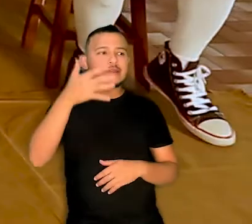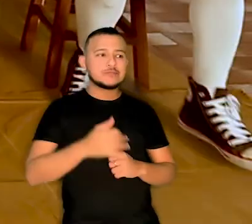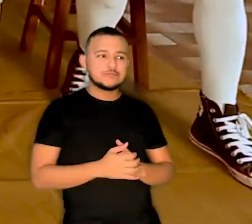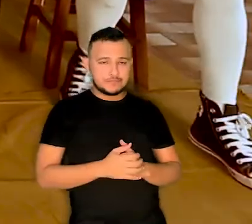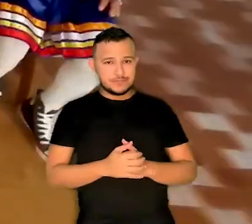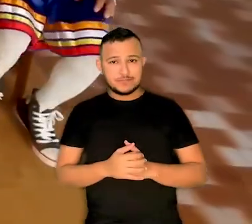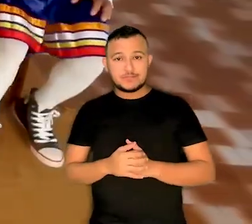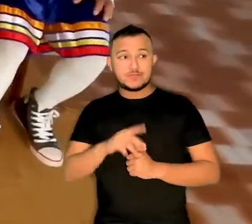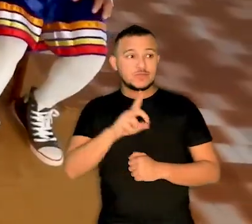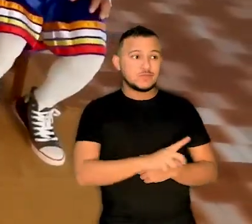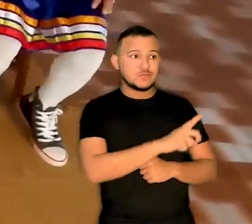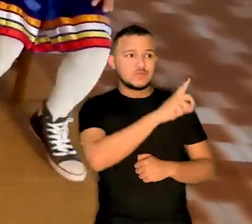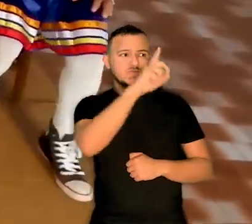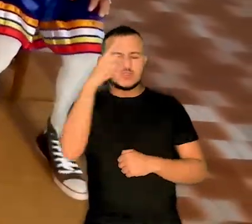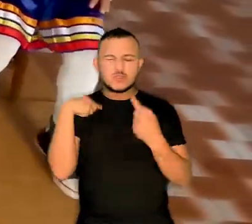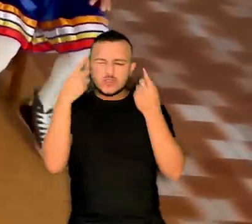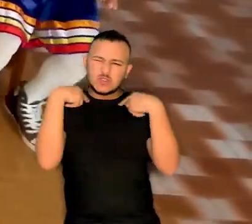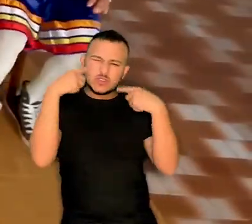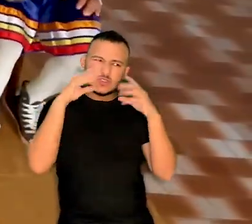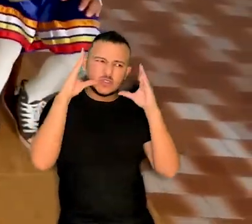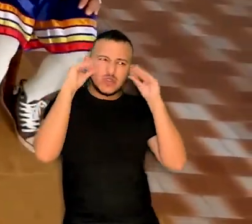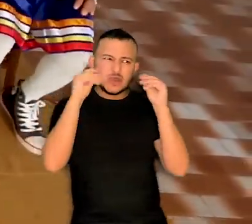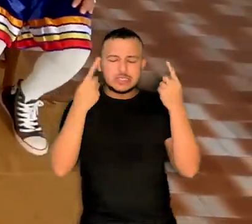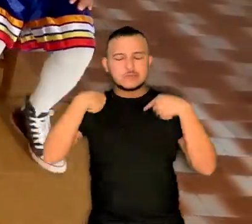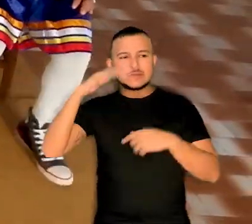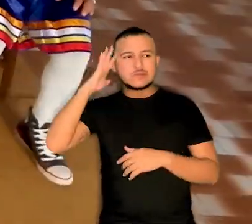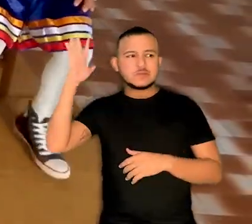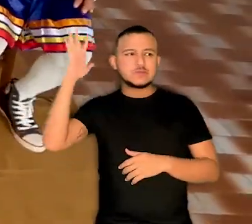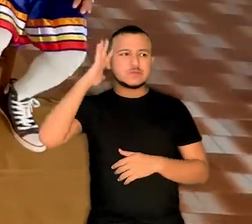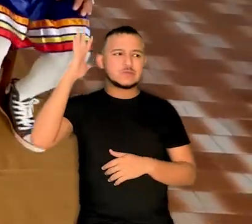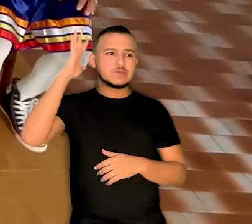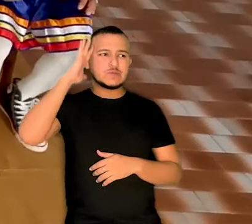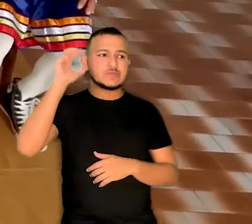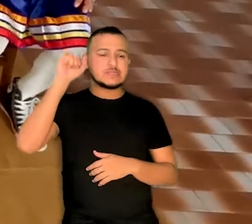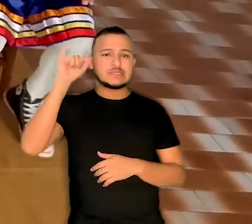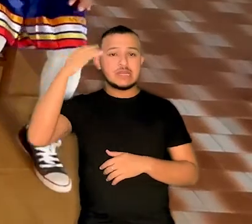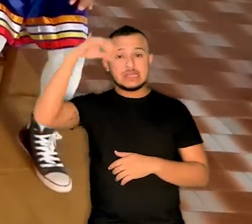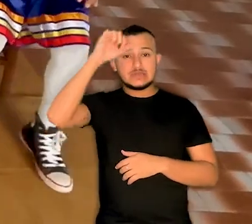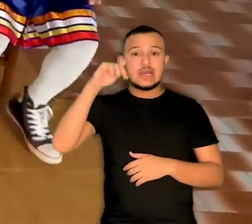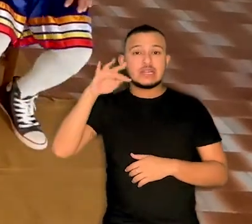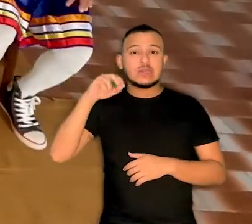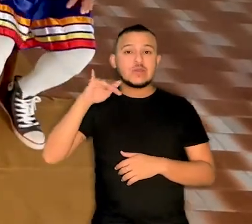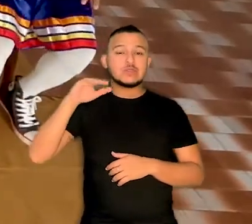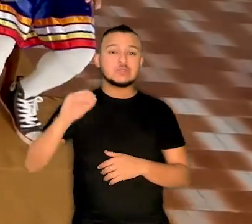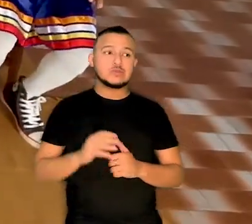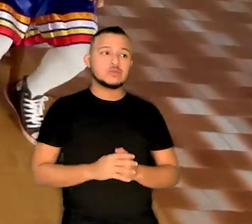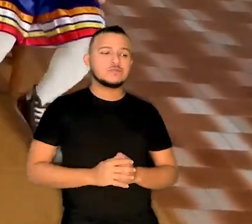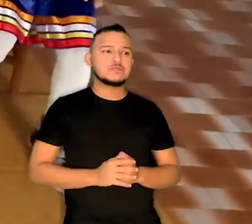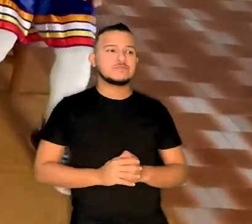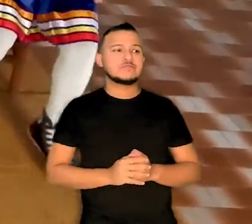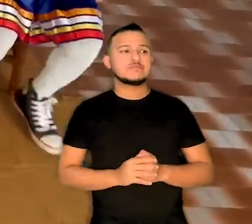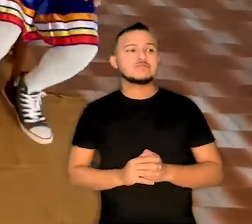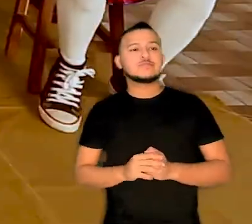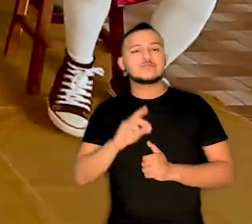se eu chore no seu assono, se for Santo Antônio te agarre eu adoro.